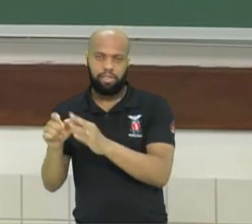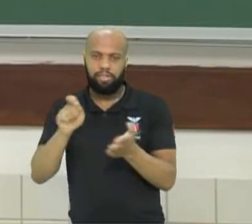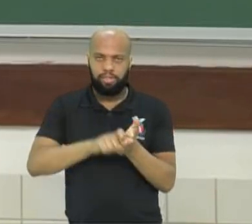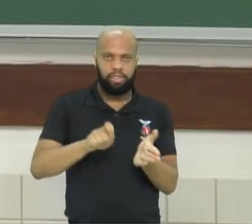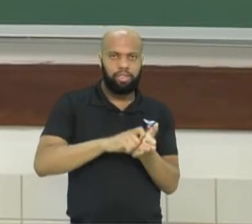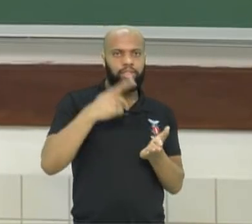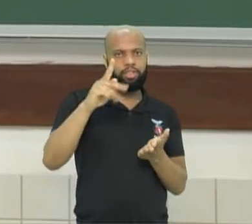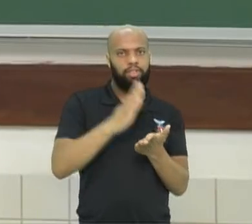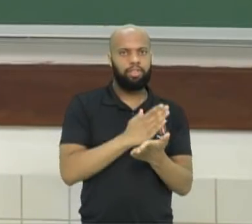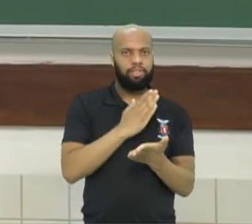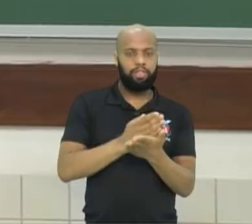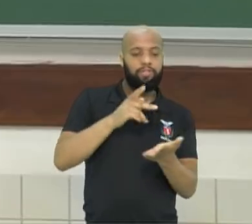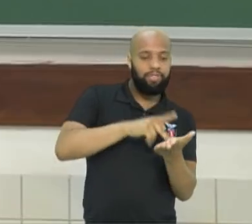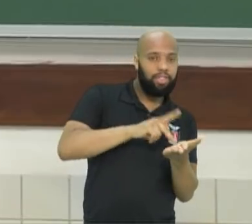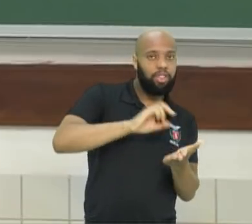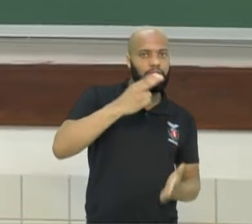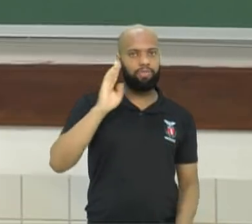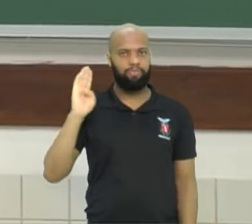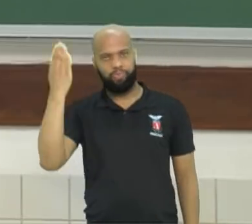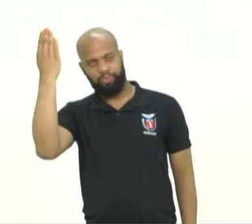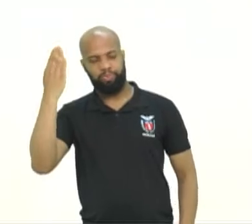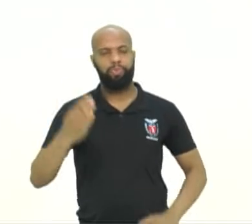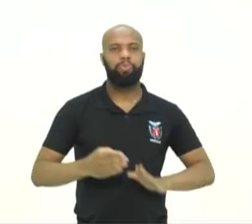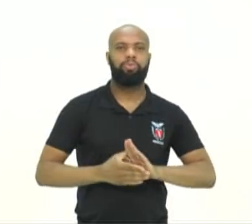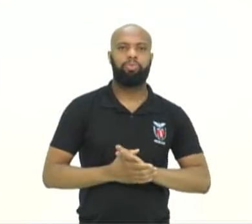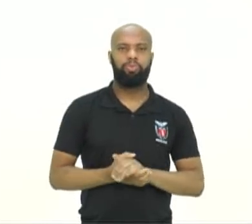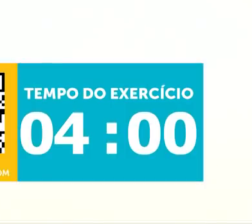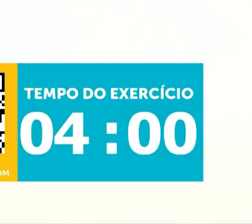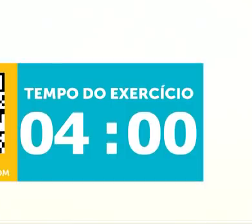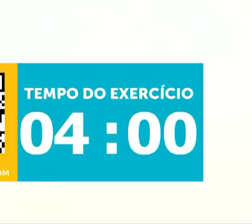Escreve aí no teu caderno, verdadeiro ou falso?